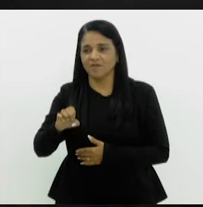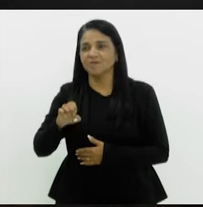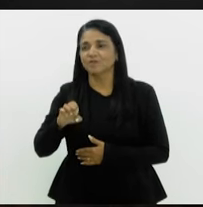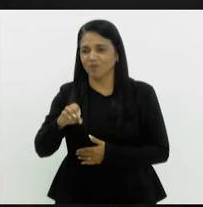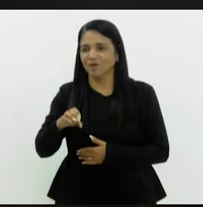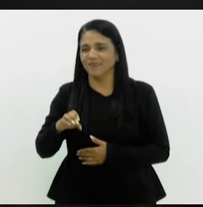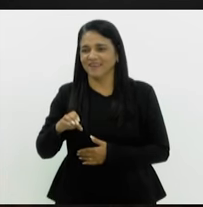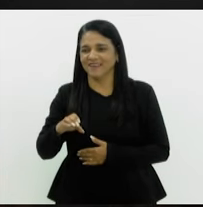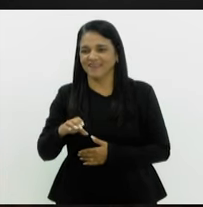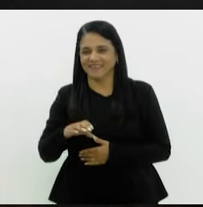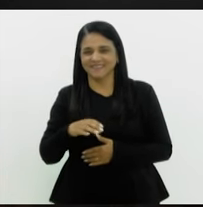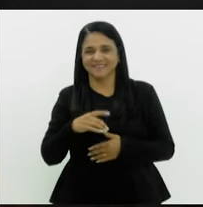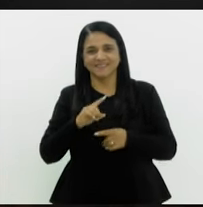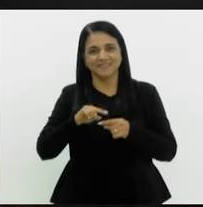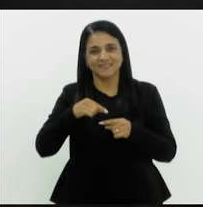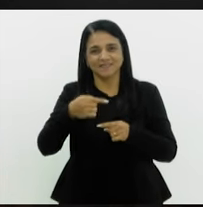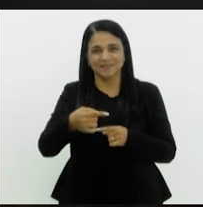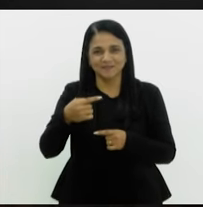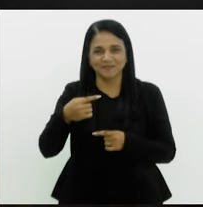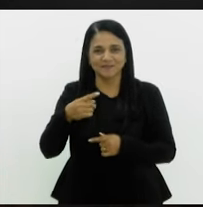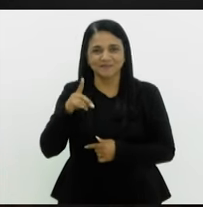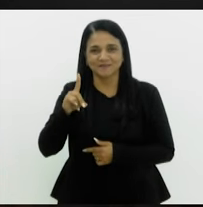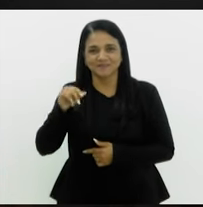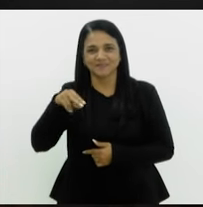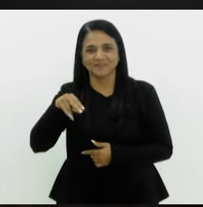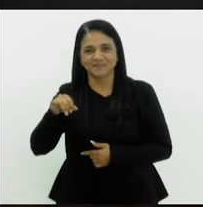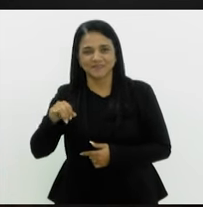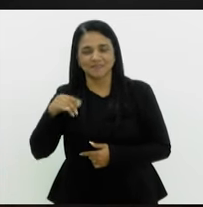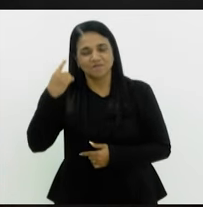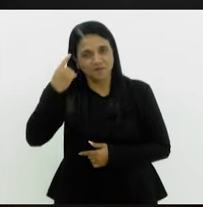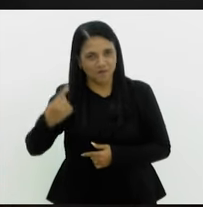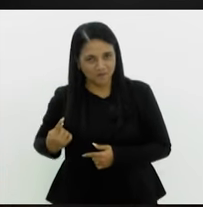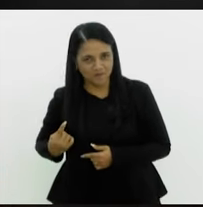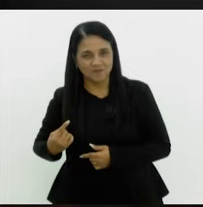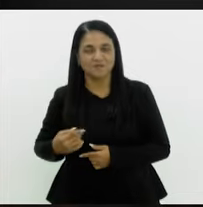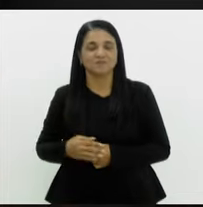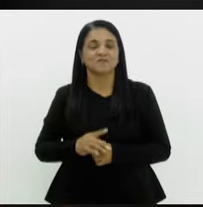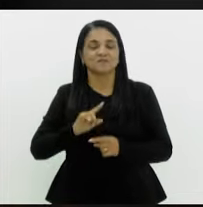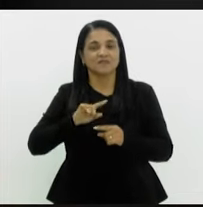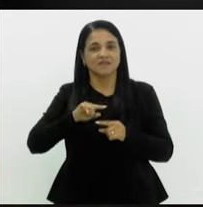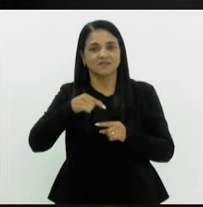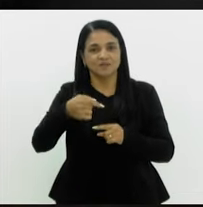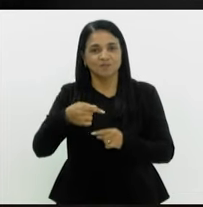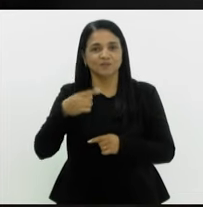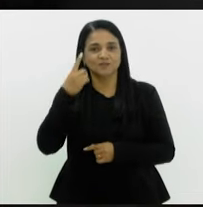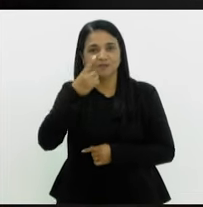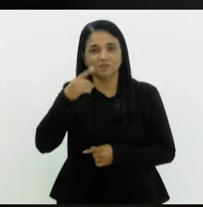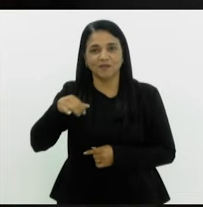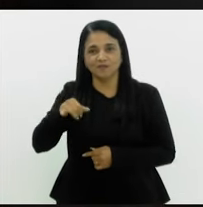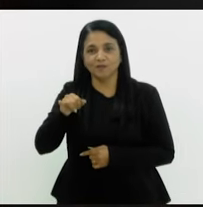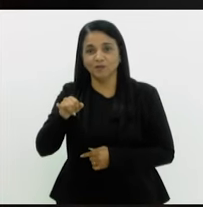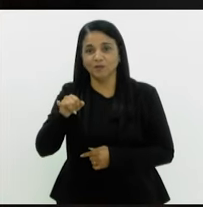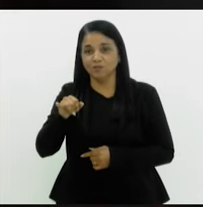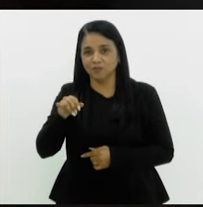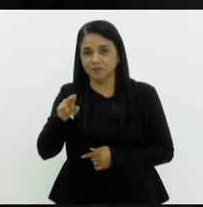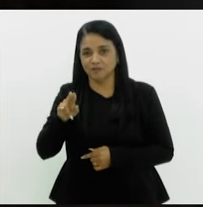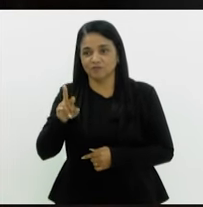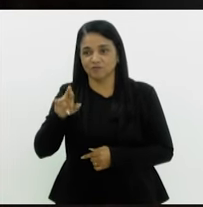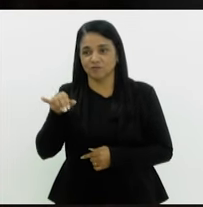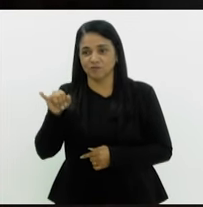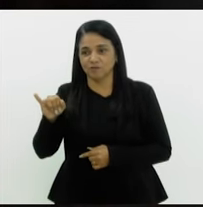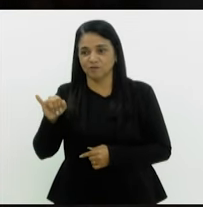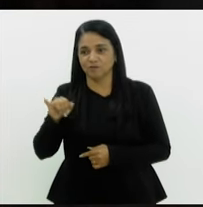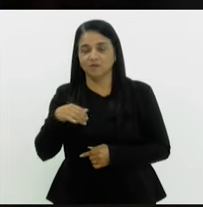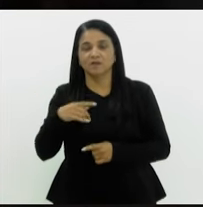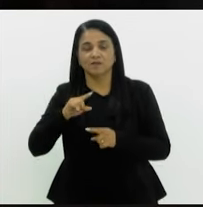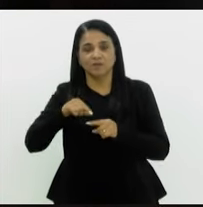Logo em seguida, deputada Dani Balbi e o deputado Yuri. Dani Monteiro.